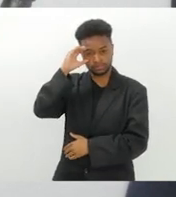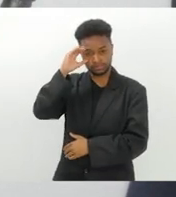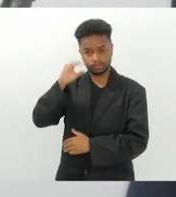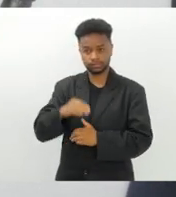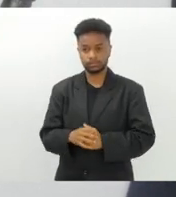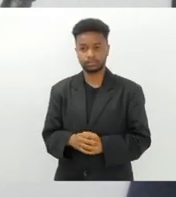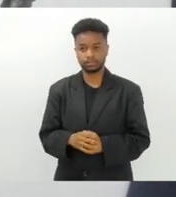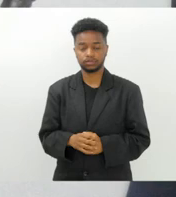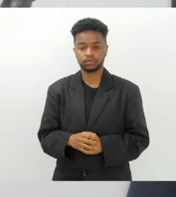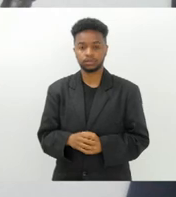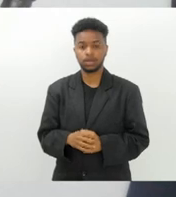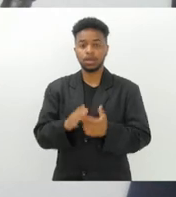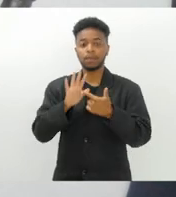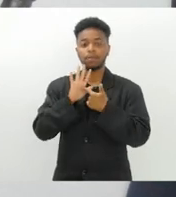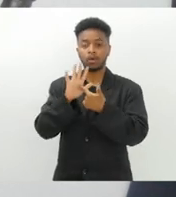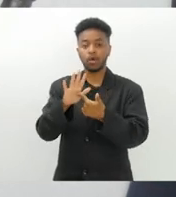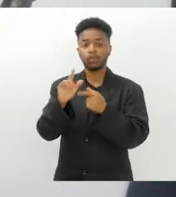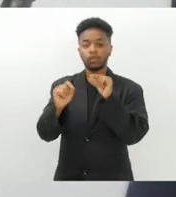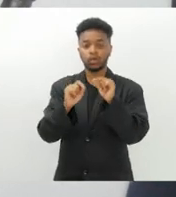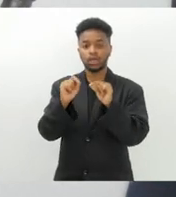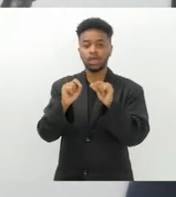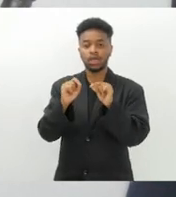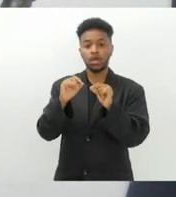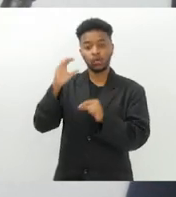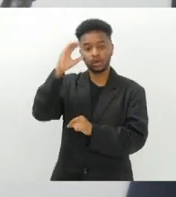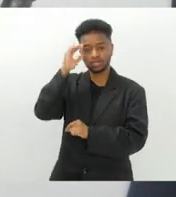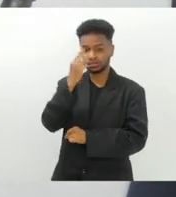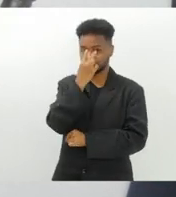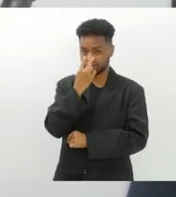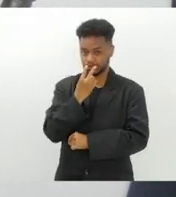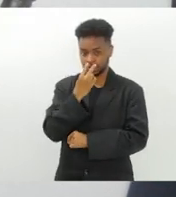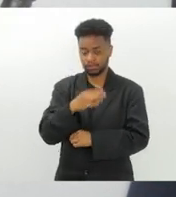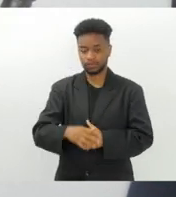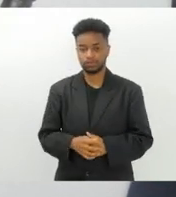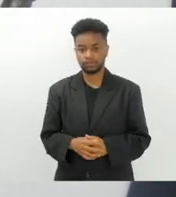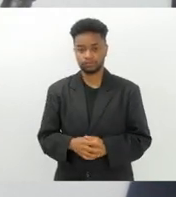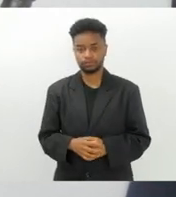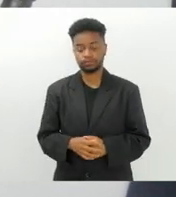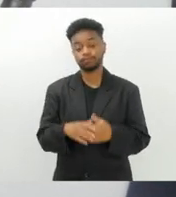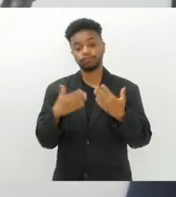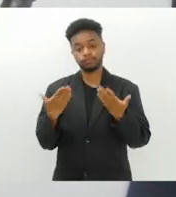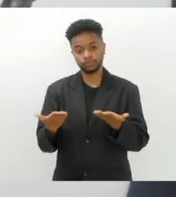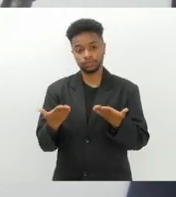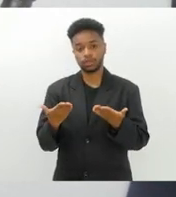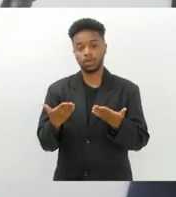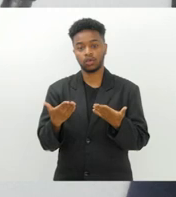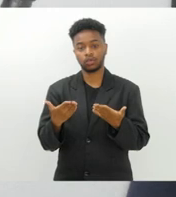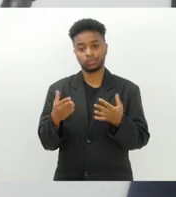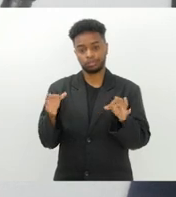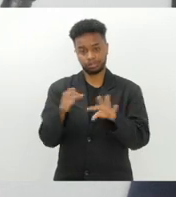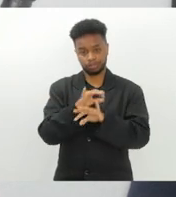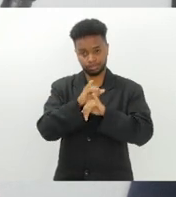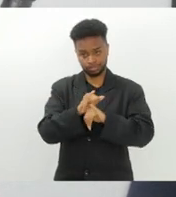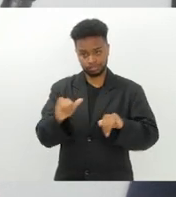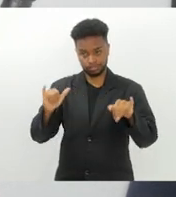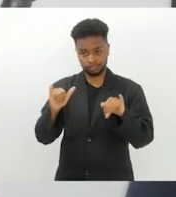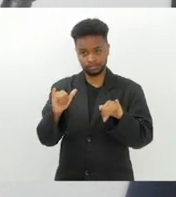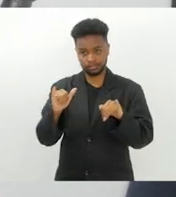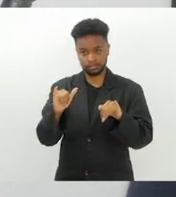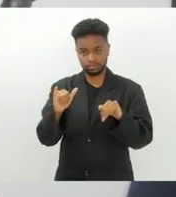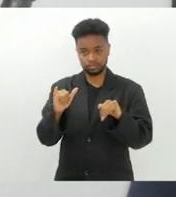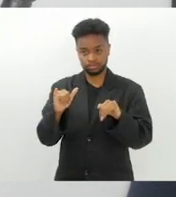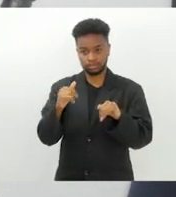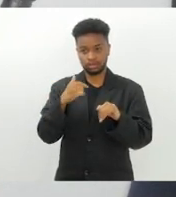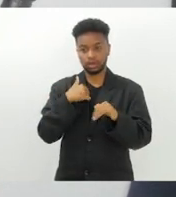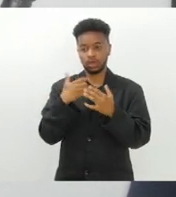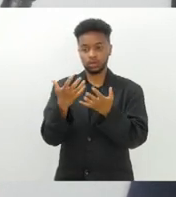fechado, indicando que é o Cristiano que não enxerga. Dito isso, eu